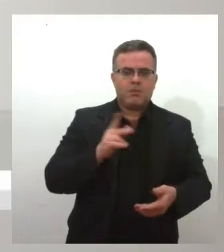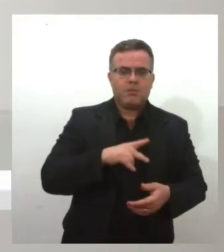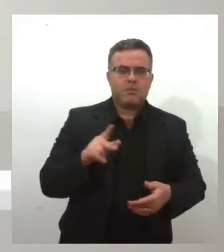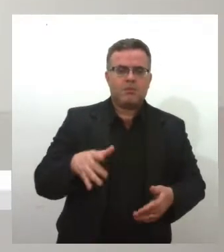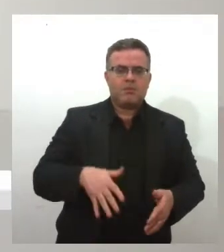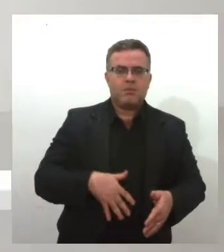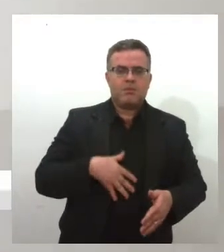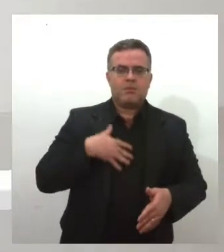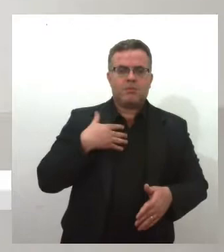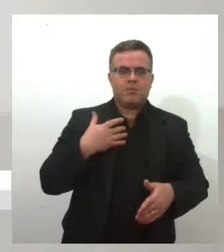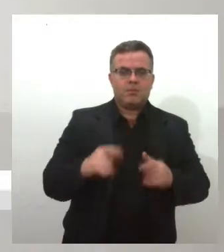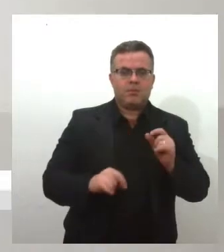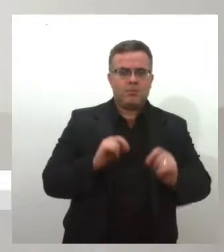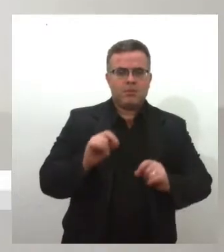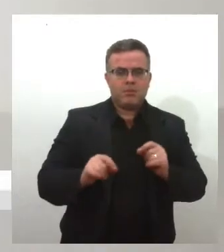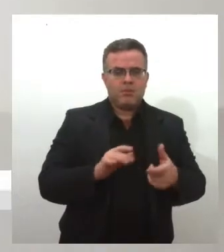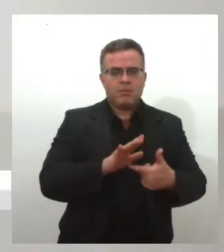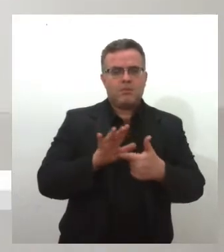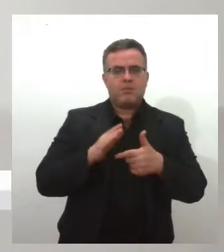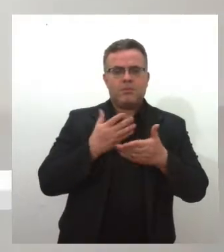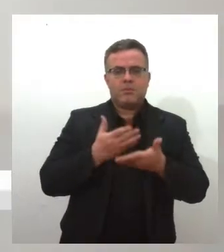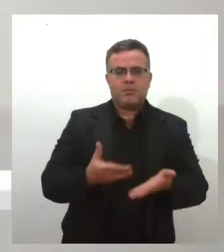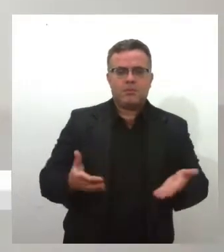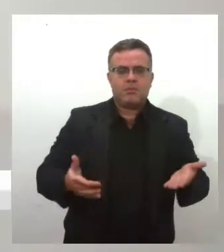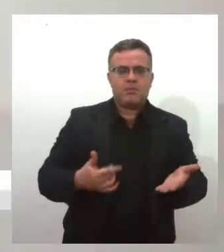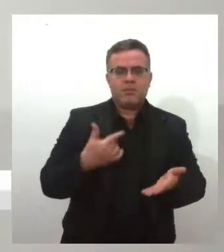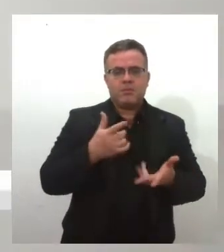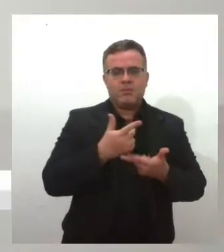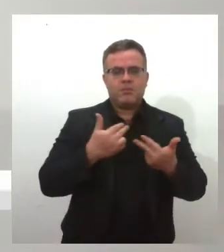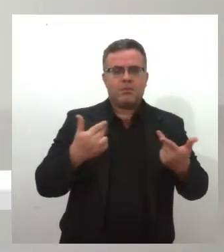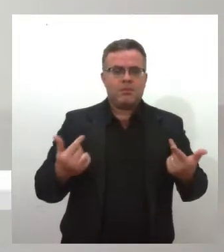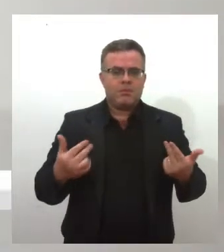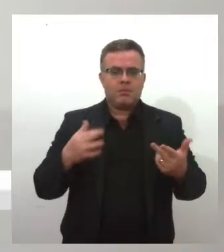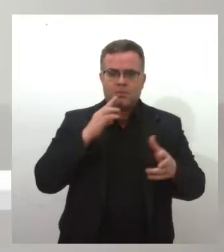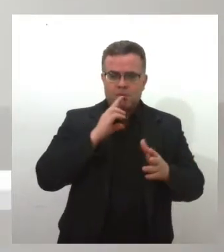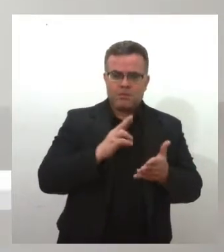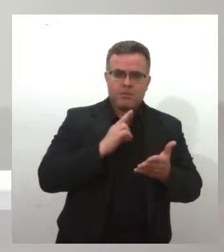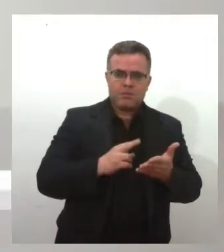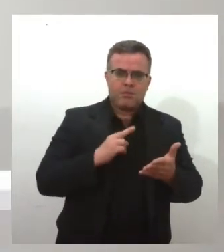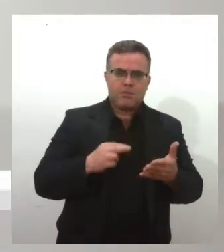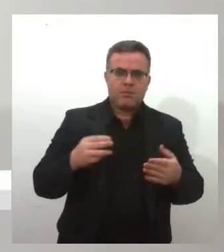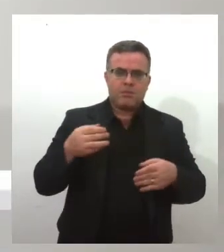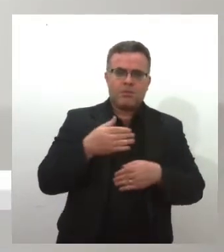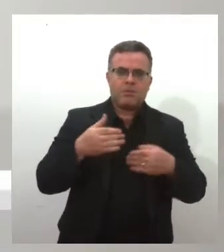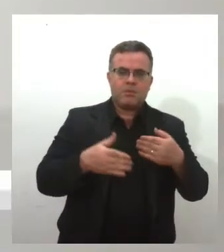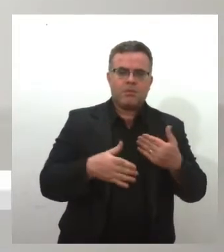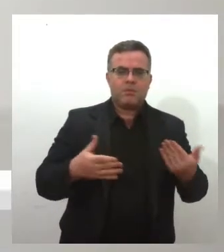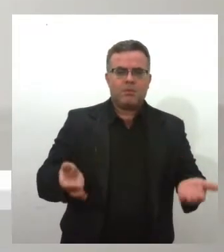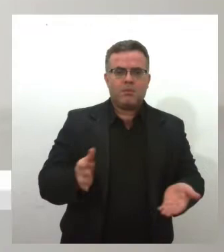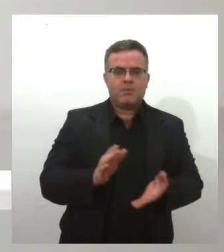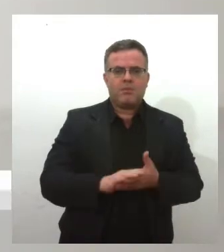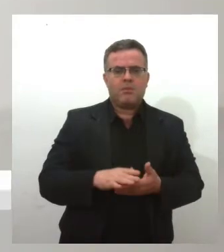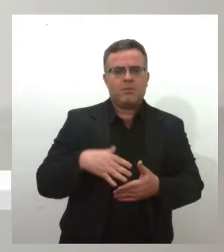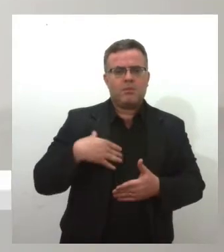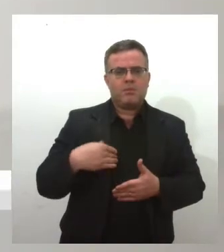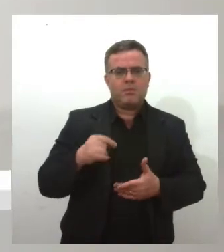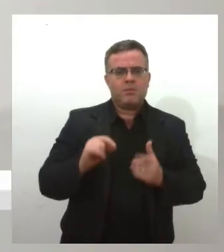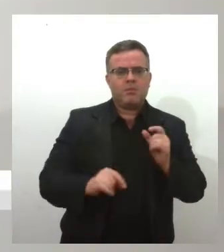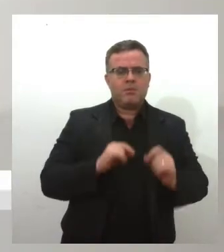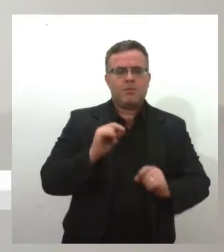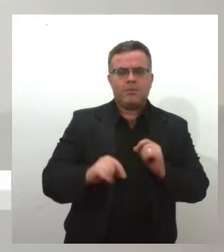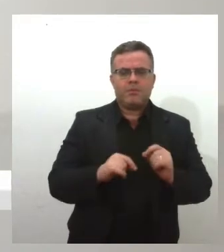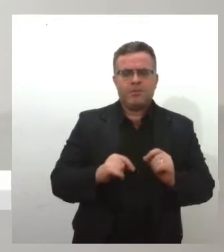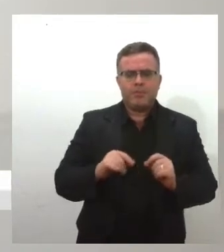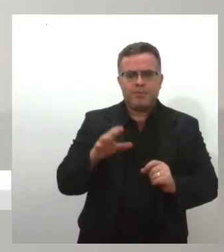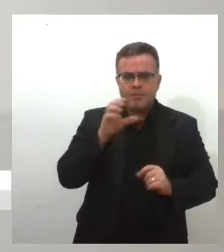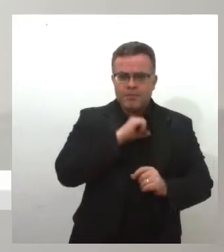vai conseguir também apresentar para os seus coleguinhas uma outra forma de fazer que não no PowerPoint. E minha filha